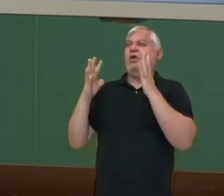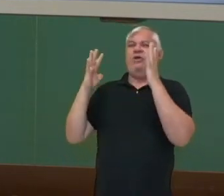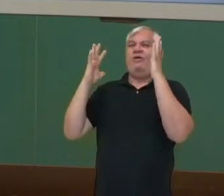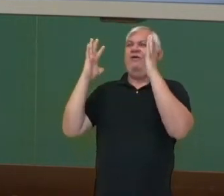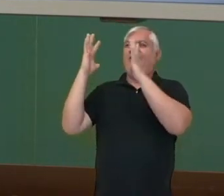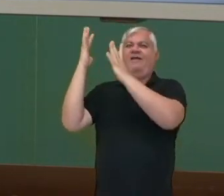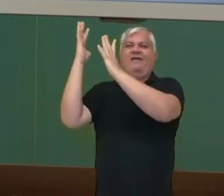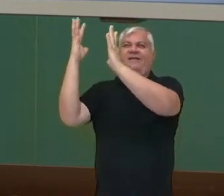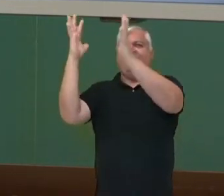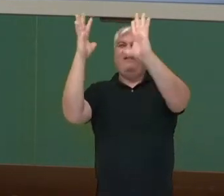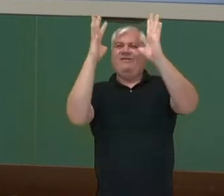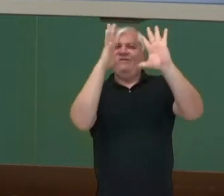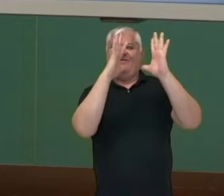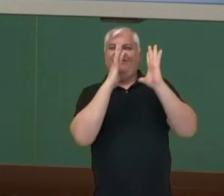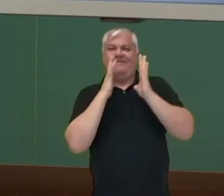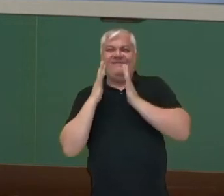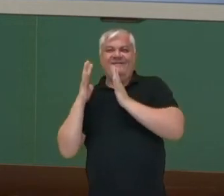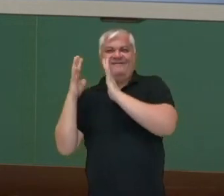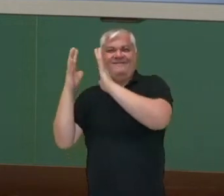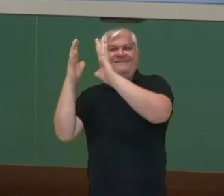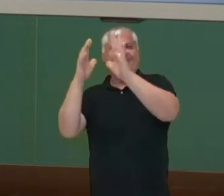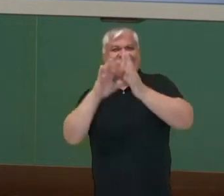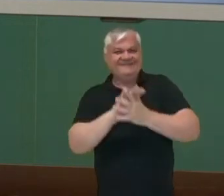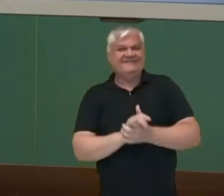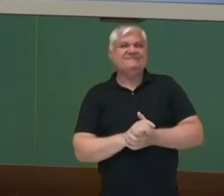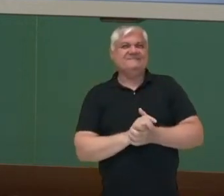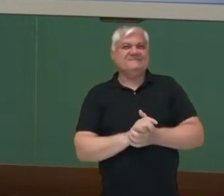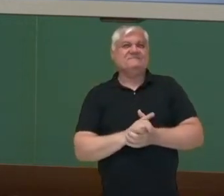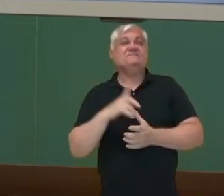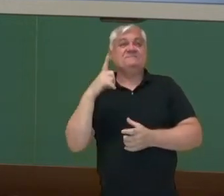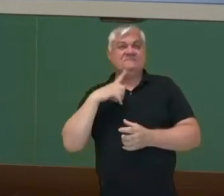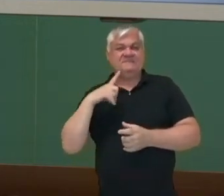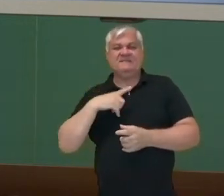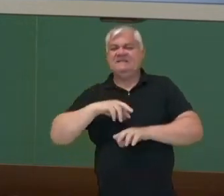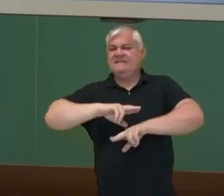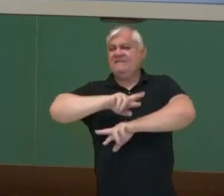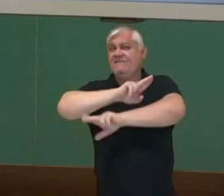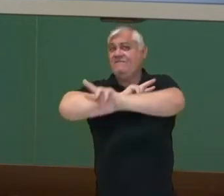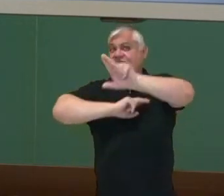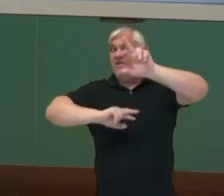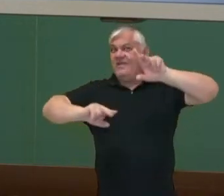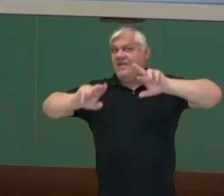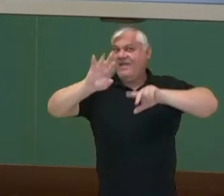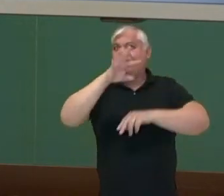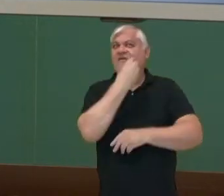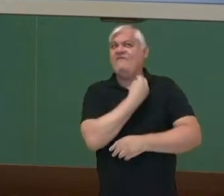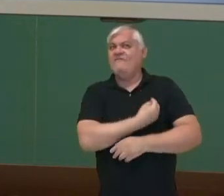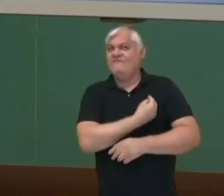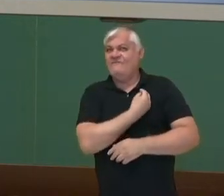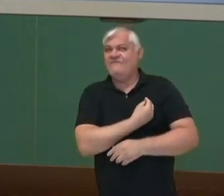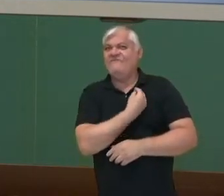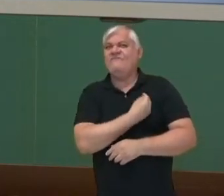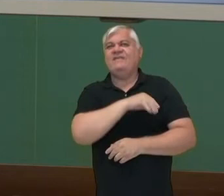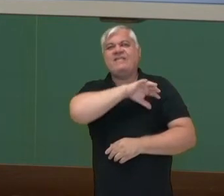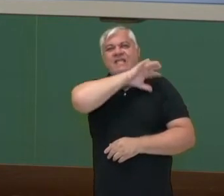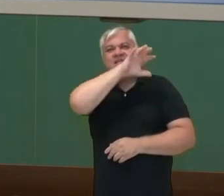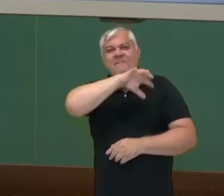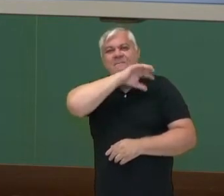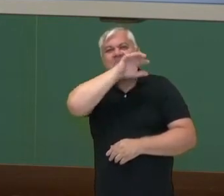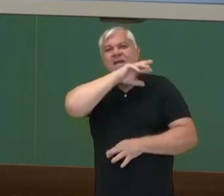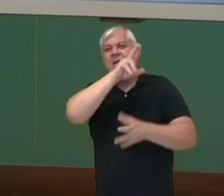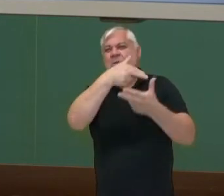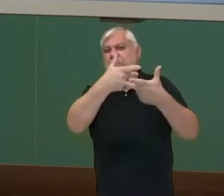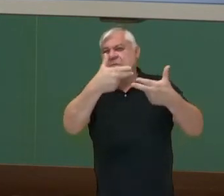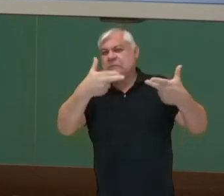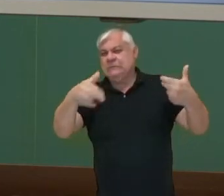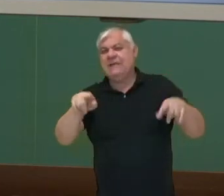tinha a presença da Mata Atlântica, né? Possui uma grande biodiversidade, ou seja, a riqueza de espécies vivas